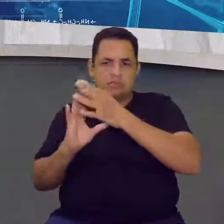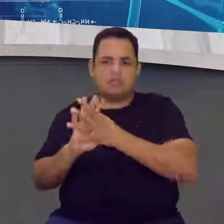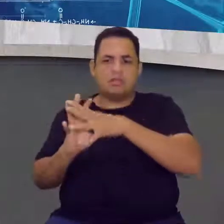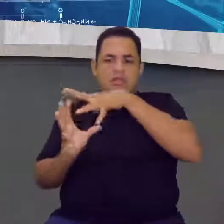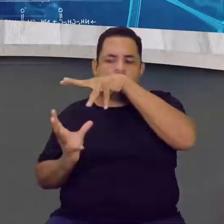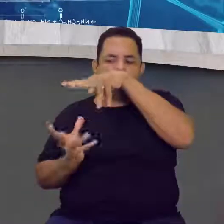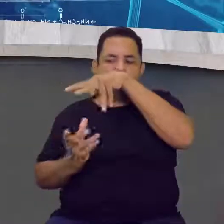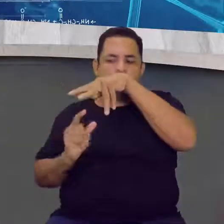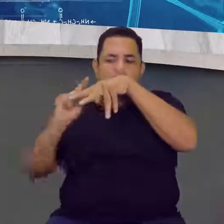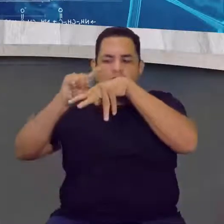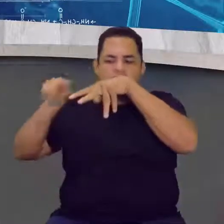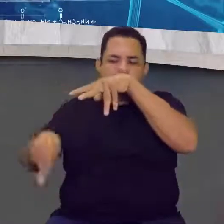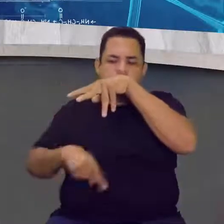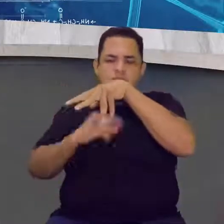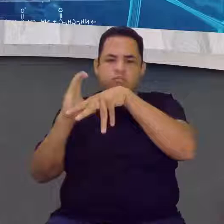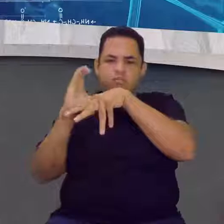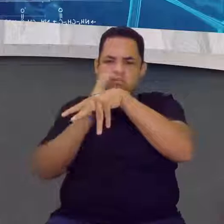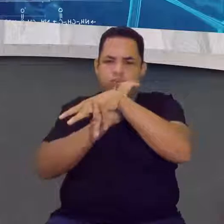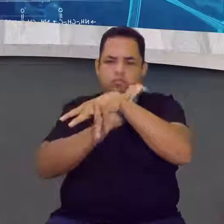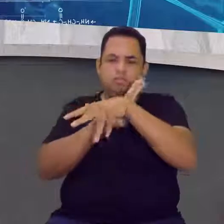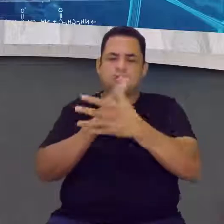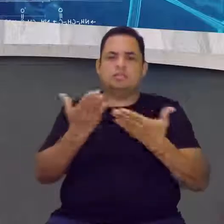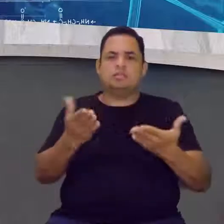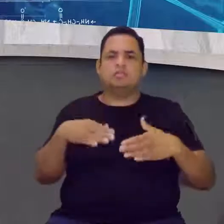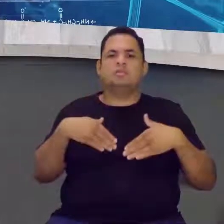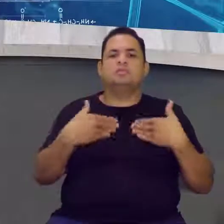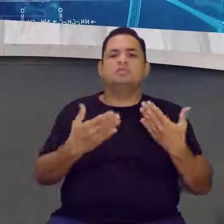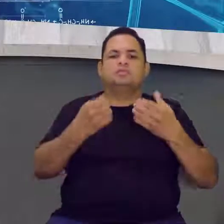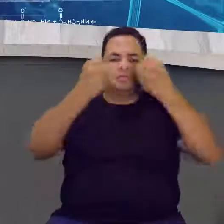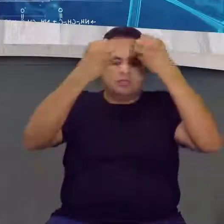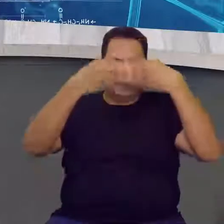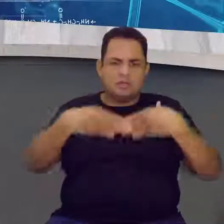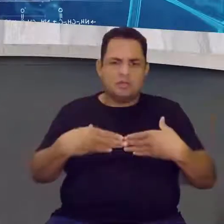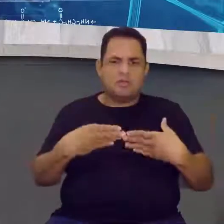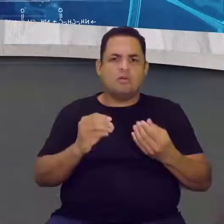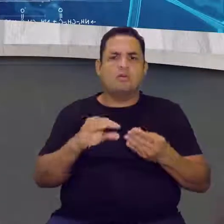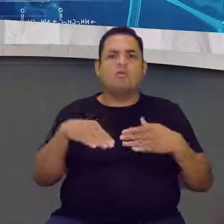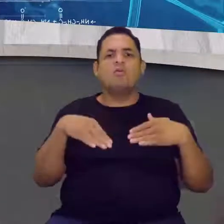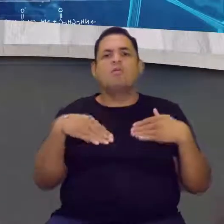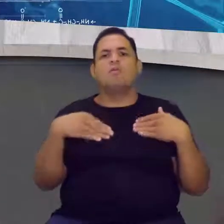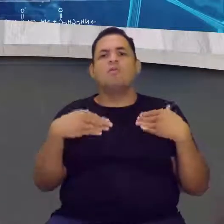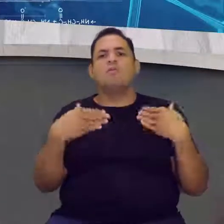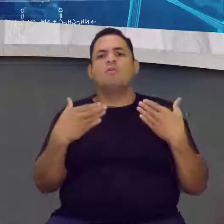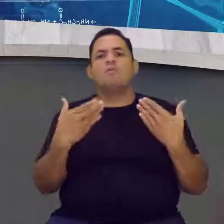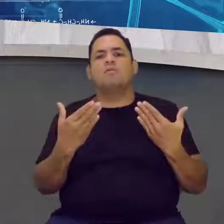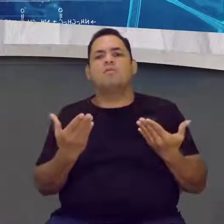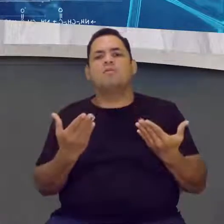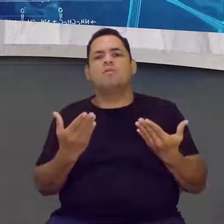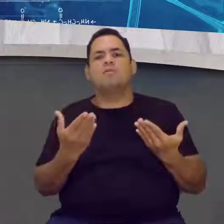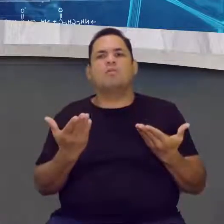aquecimento global, elas sempre vão frisar muito nas situações de quais